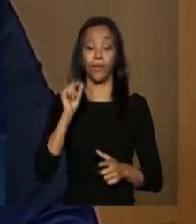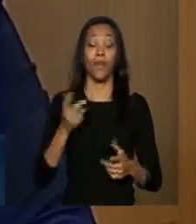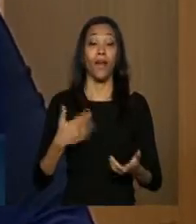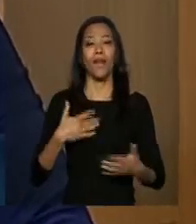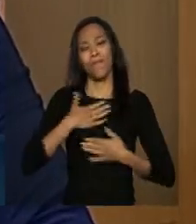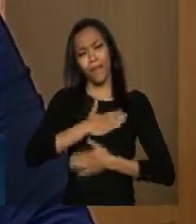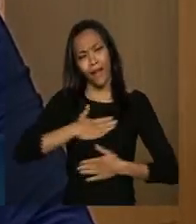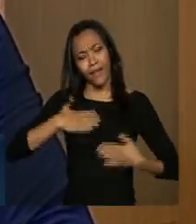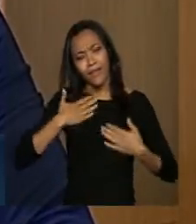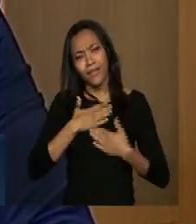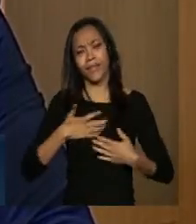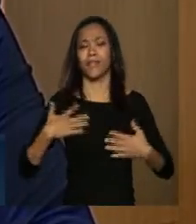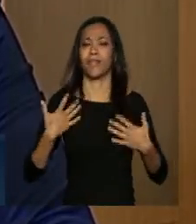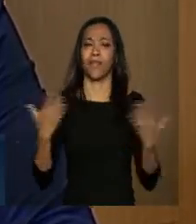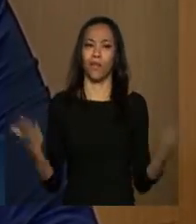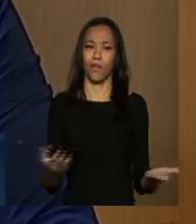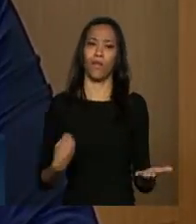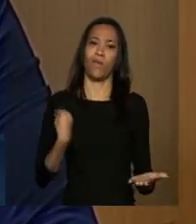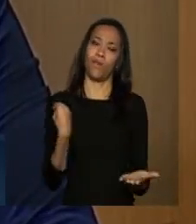Gente, é um prazer e uma honra estar aqui.